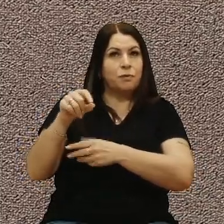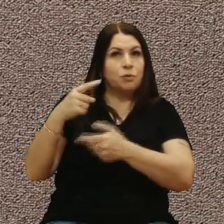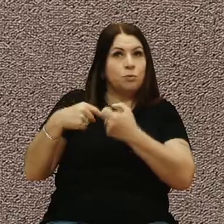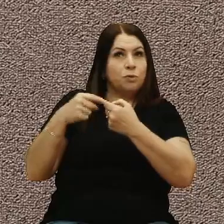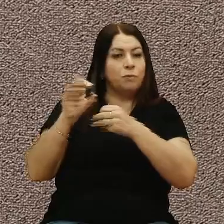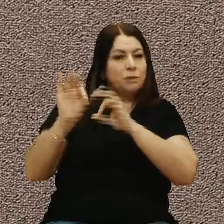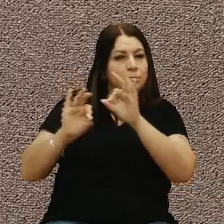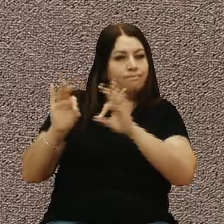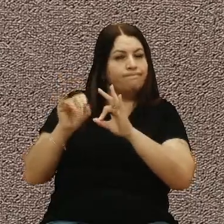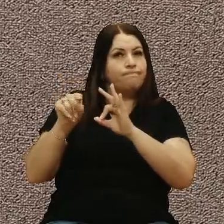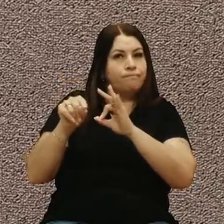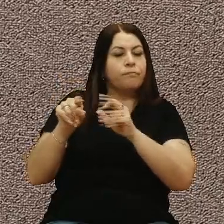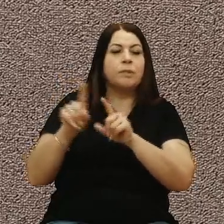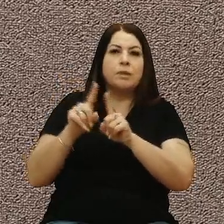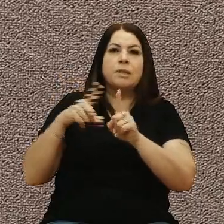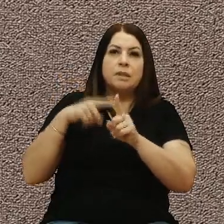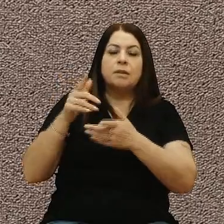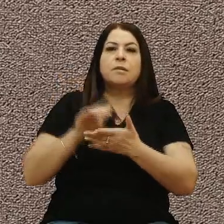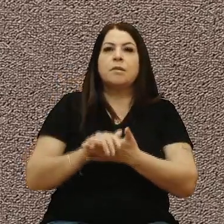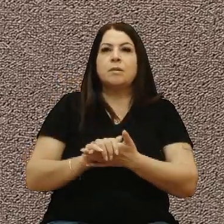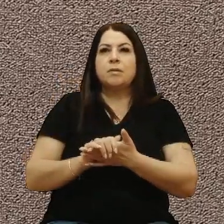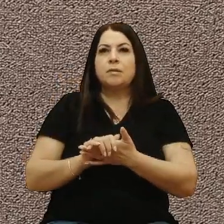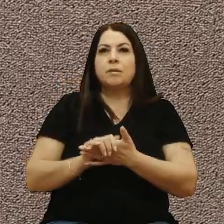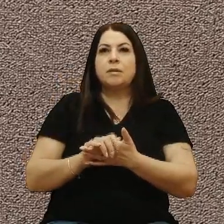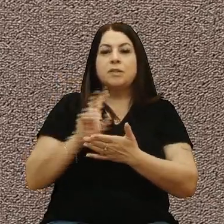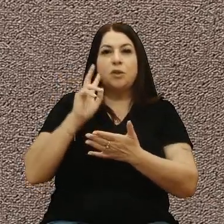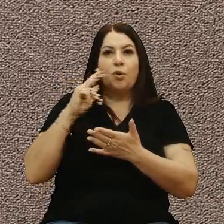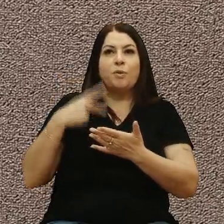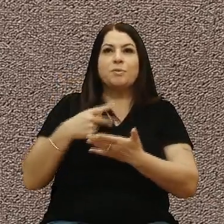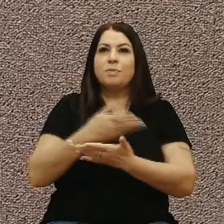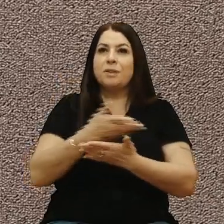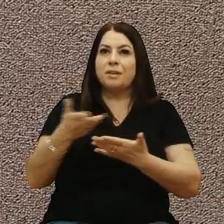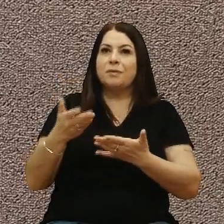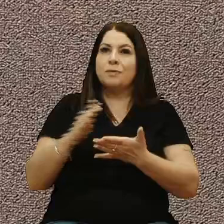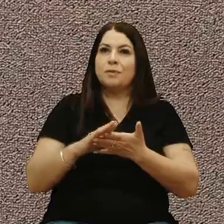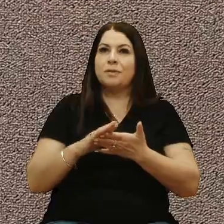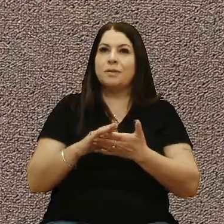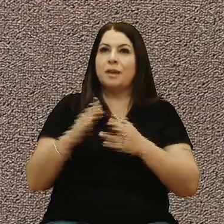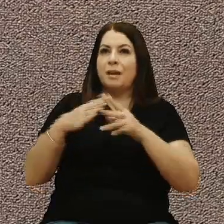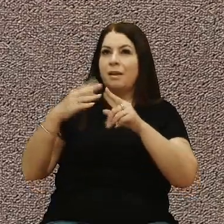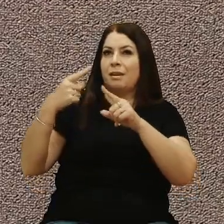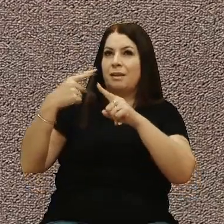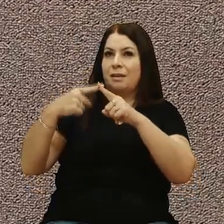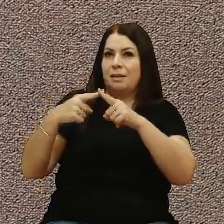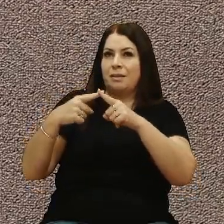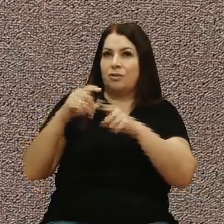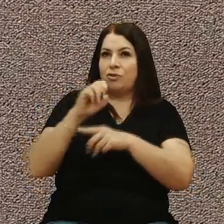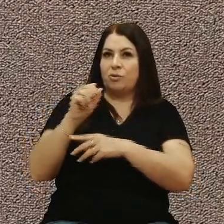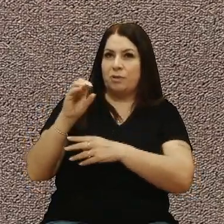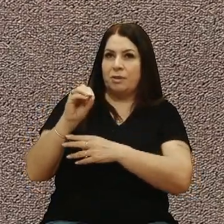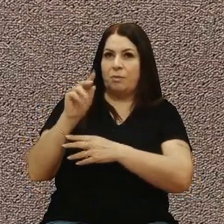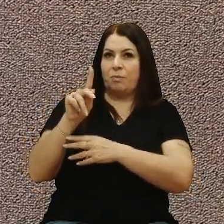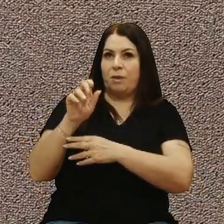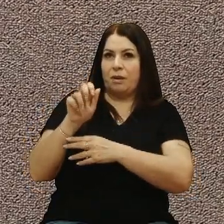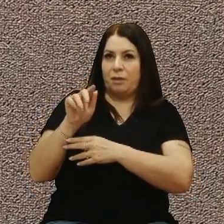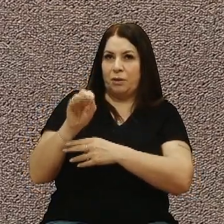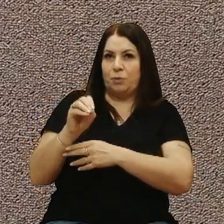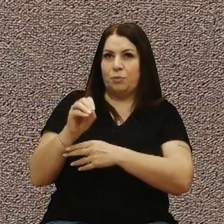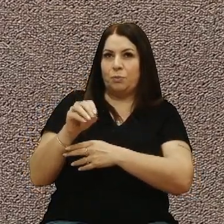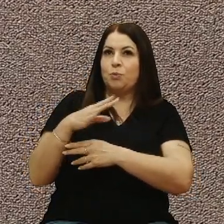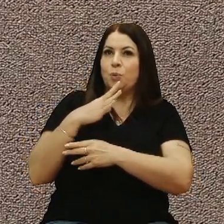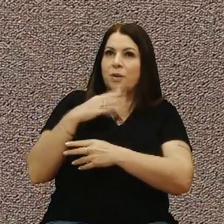isso, nós temos esse reconhecimento à Igreja de São Pelegrino, como é